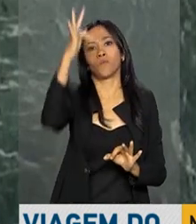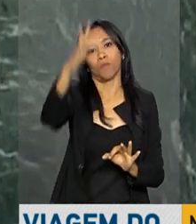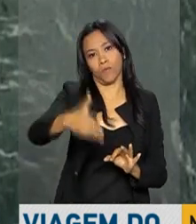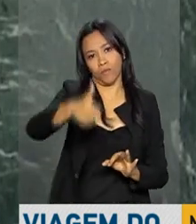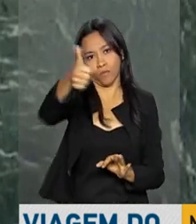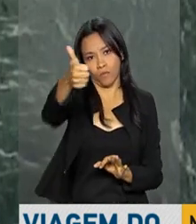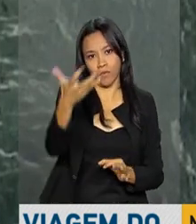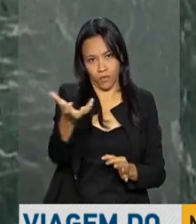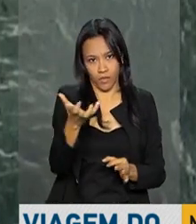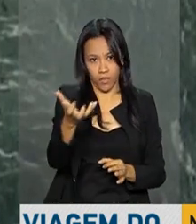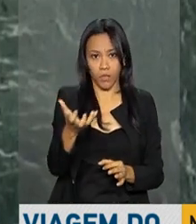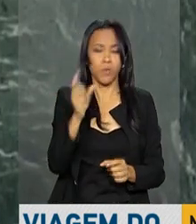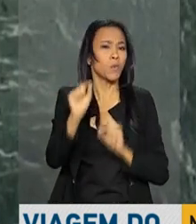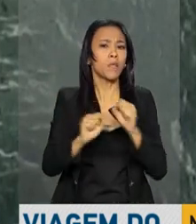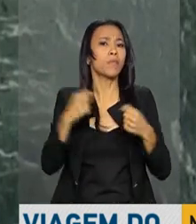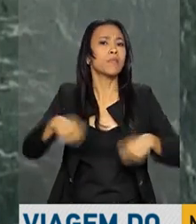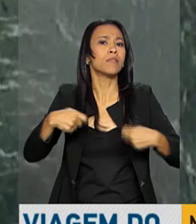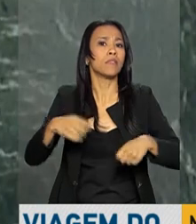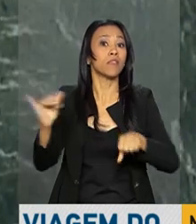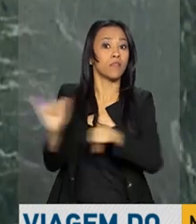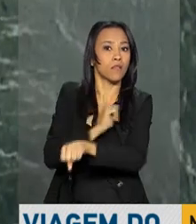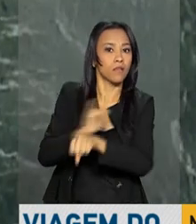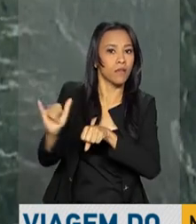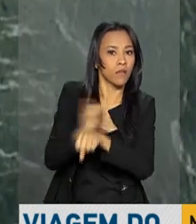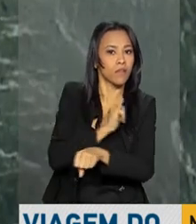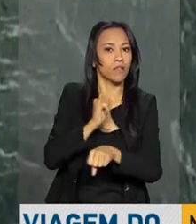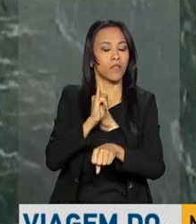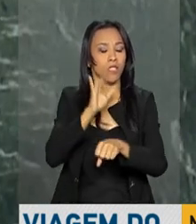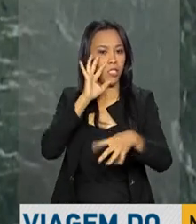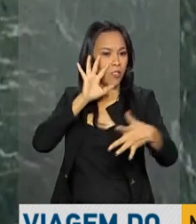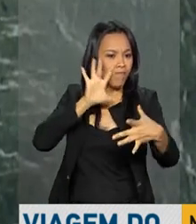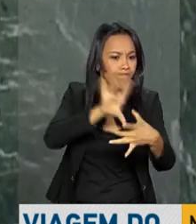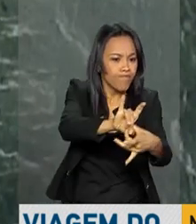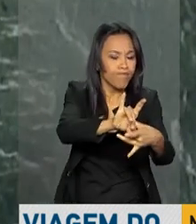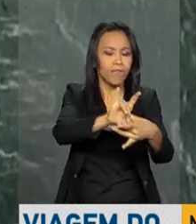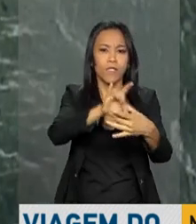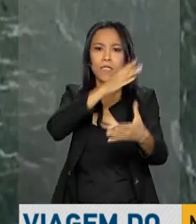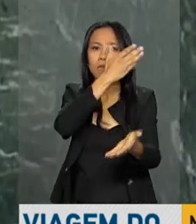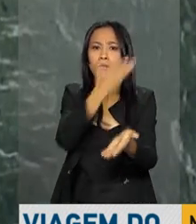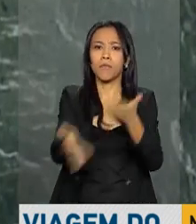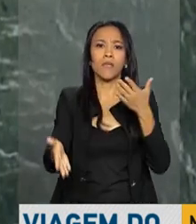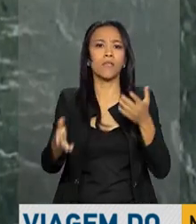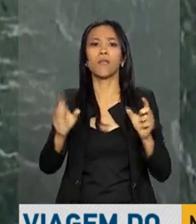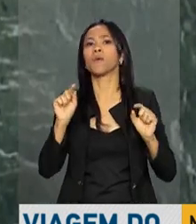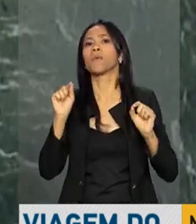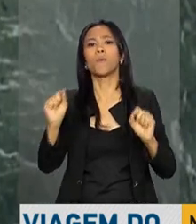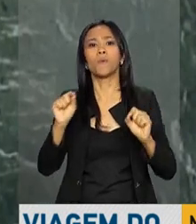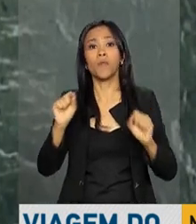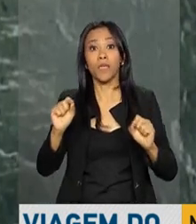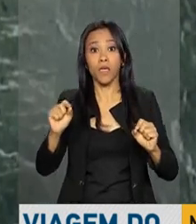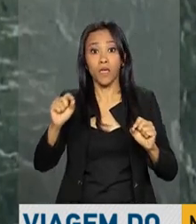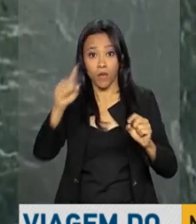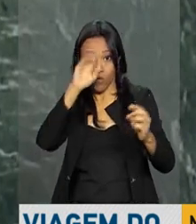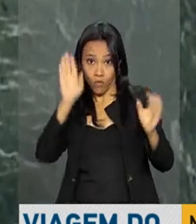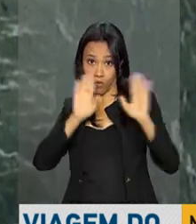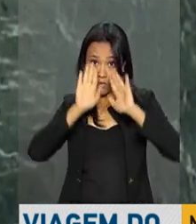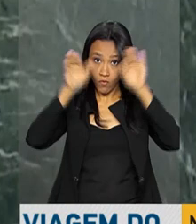requer método e realismo, sem nunca perder de vista os nossos